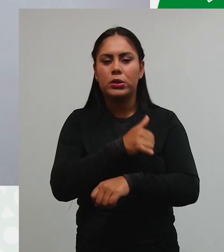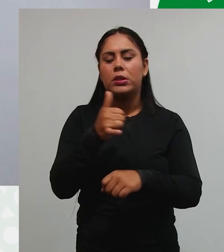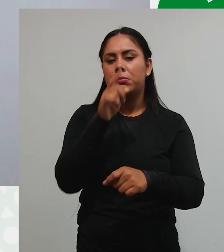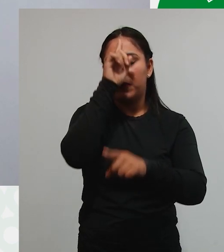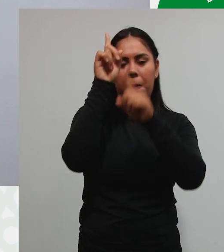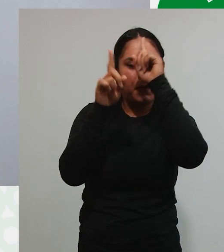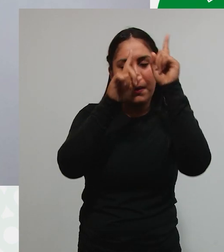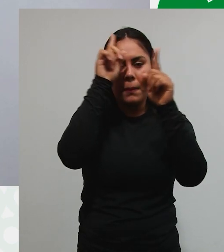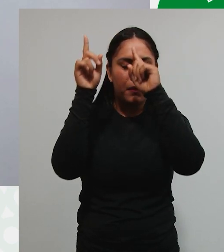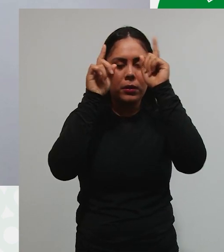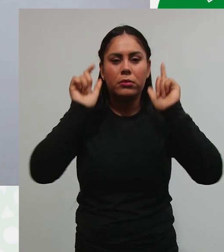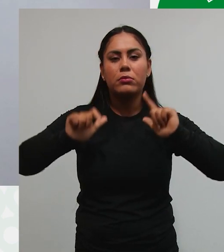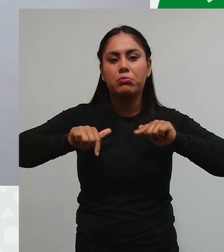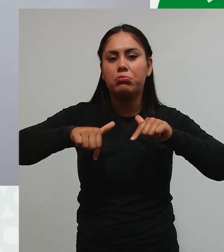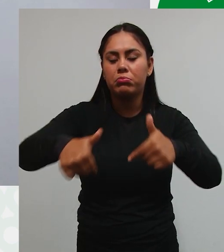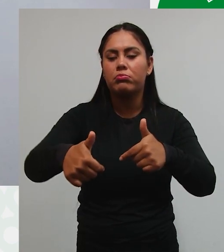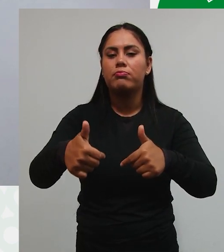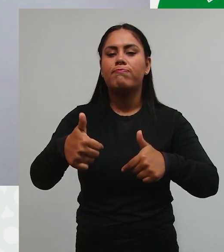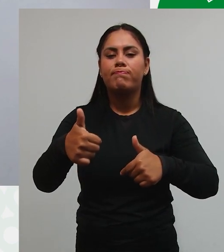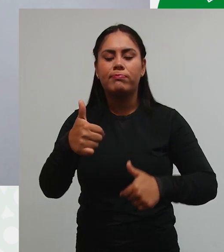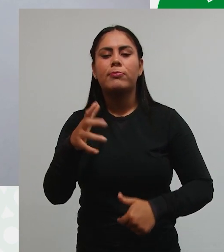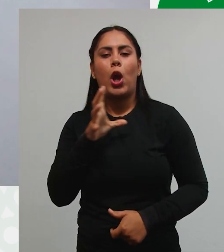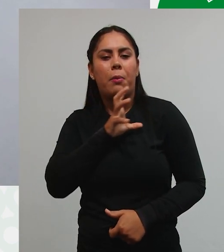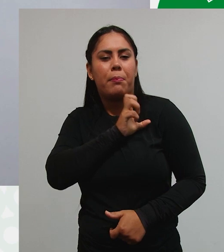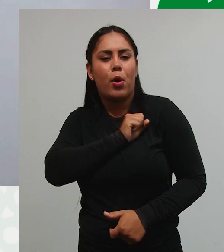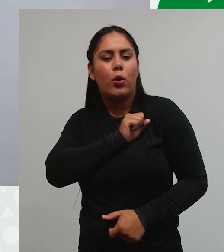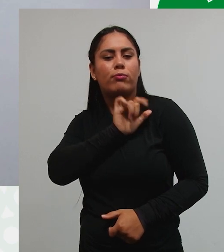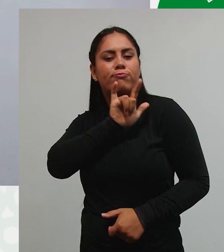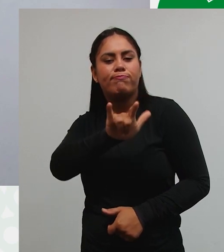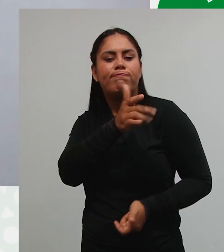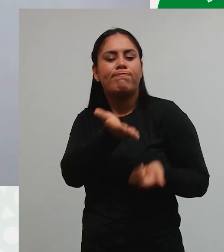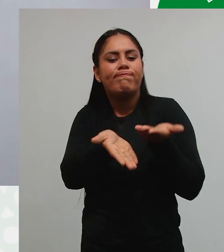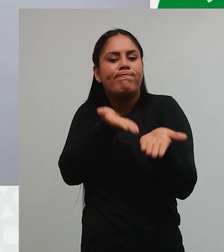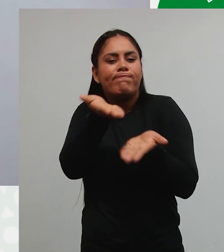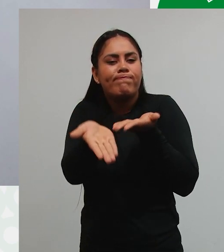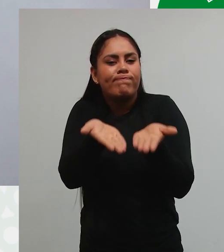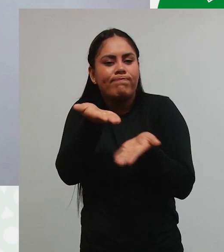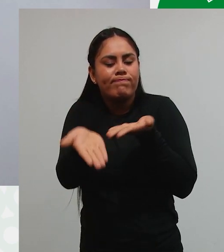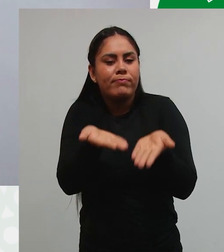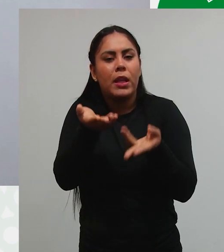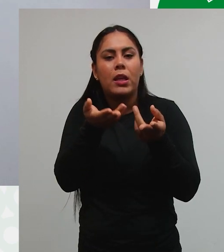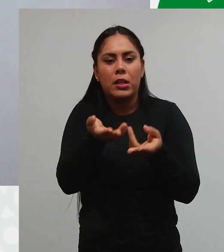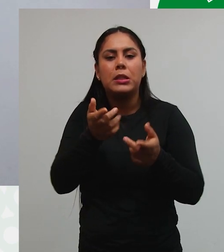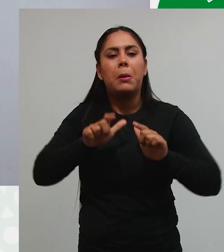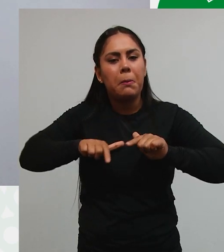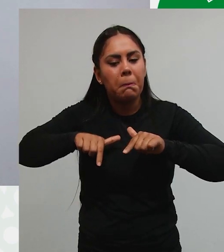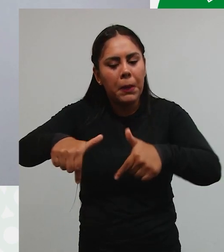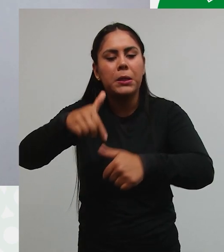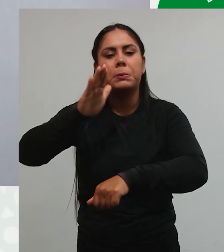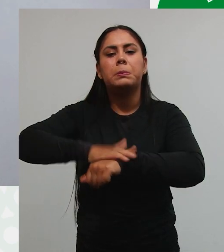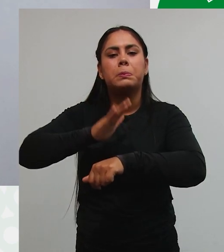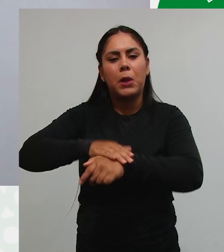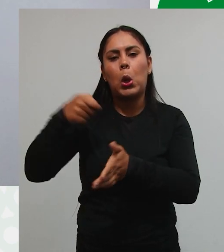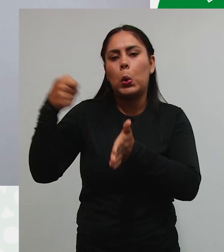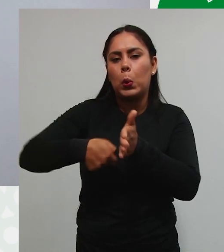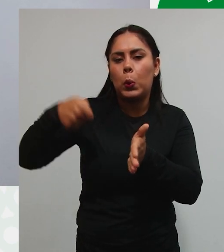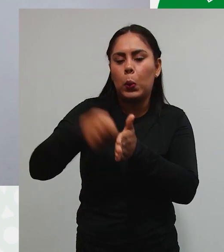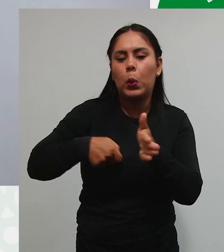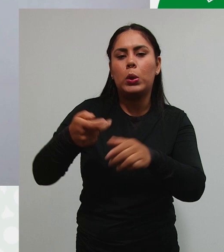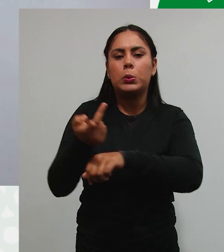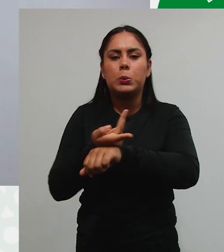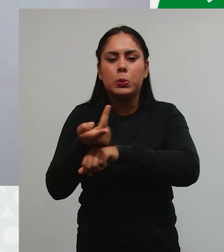proposta de vivência sempre está pautada num coletivo, né? Nunca numa individualidade. Janete, para a gente terminar,